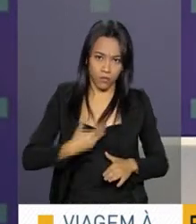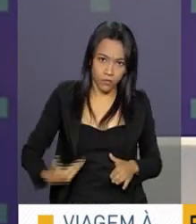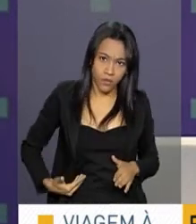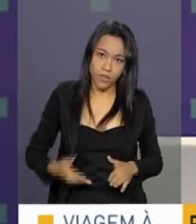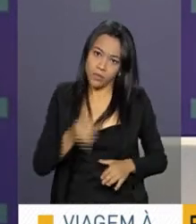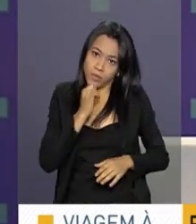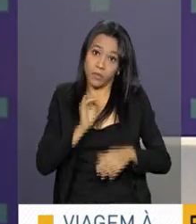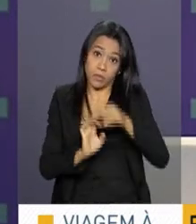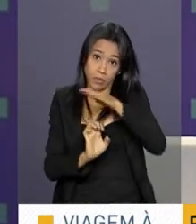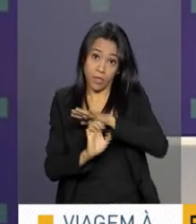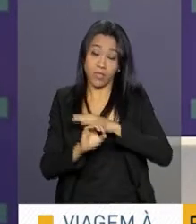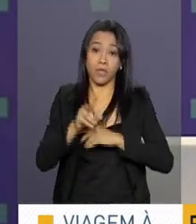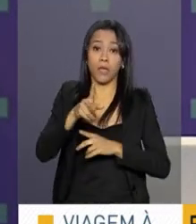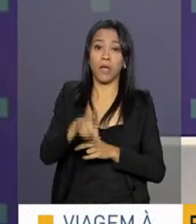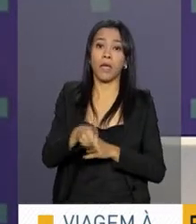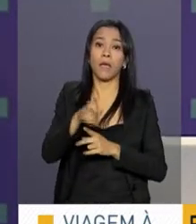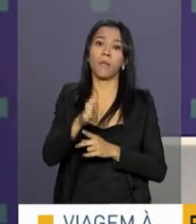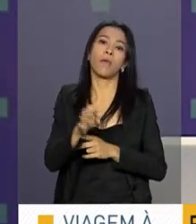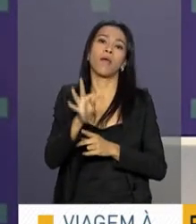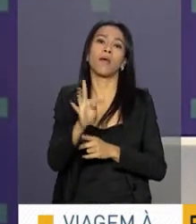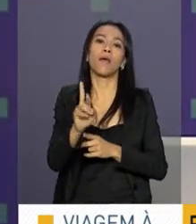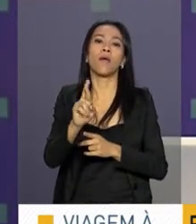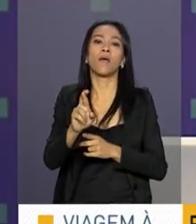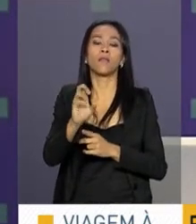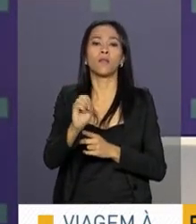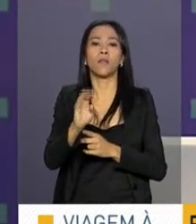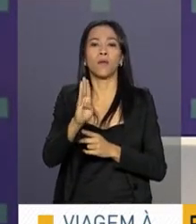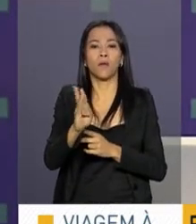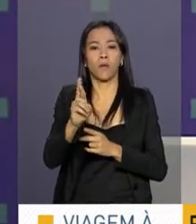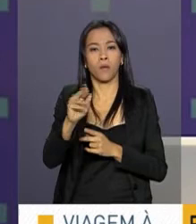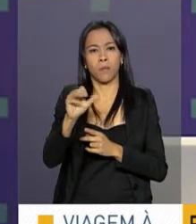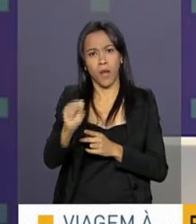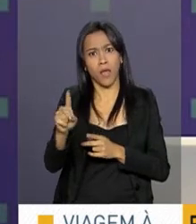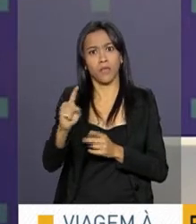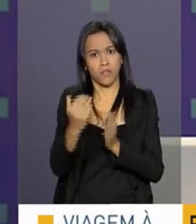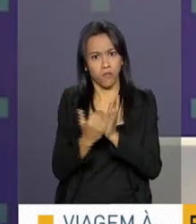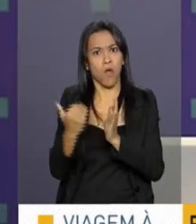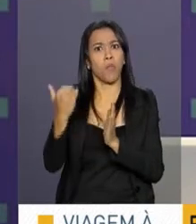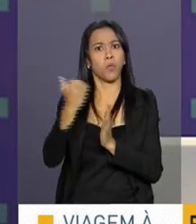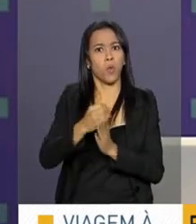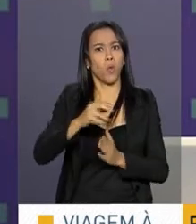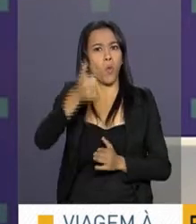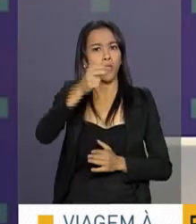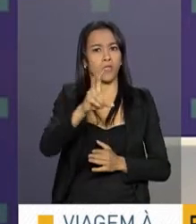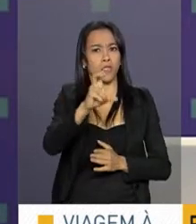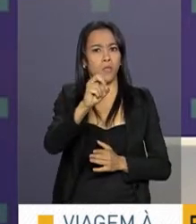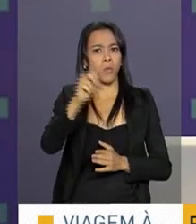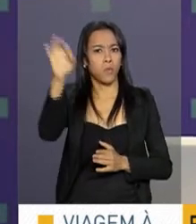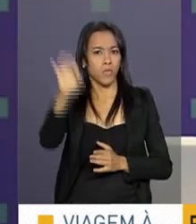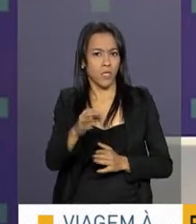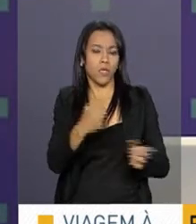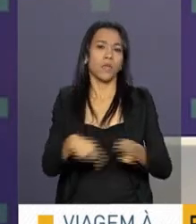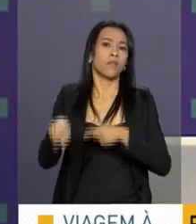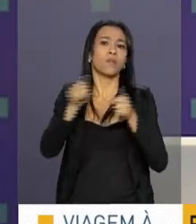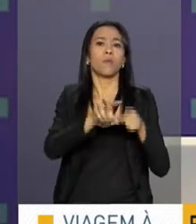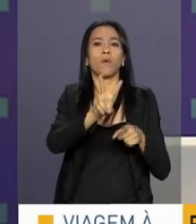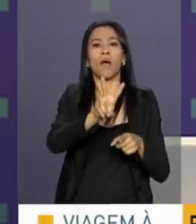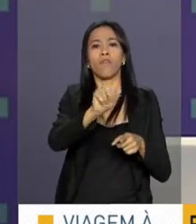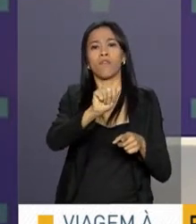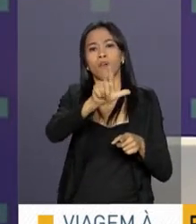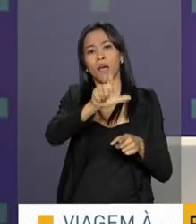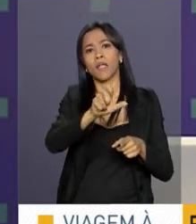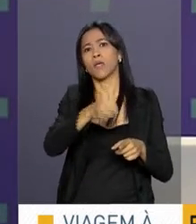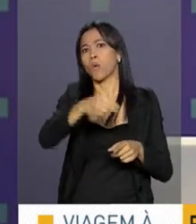a Petrobras se valorizou quase 150%, a Vale do Rio Doce quase